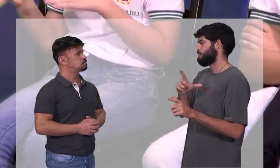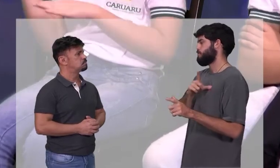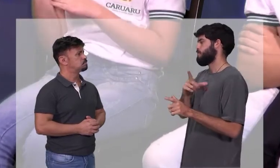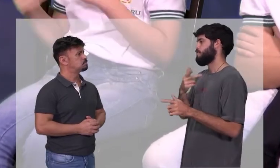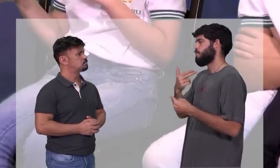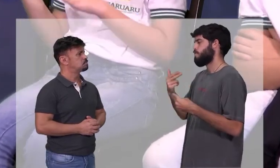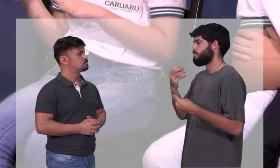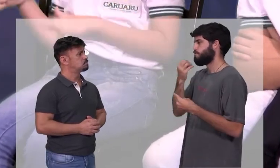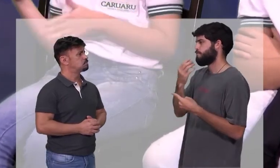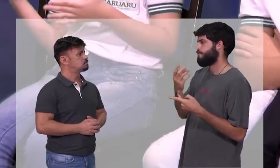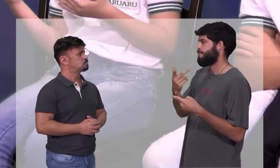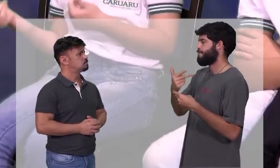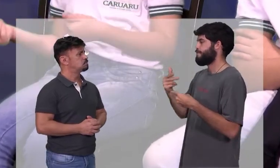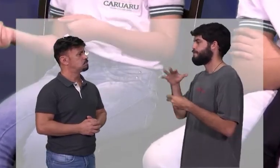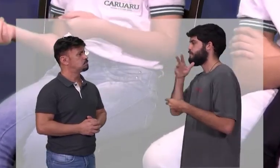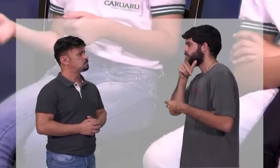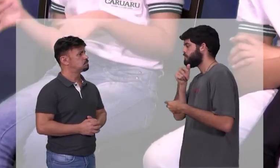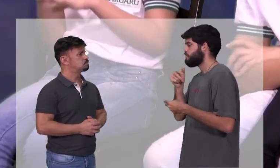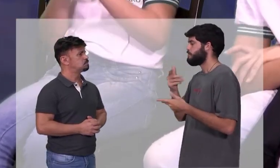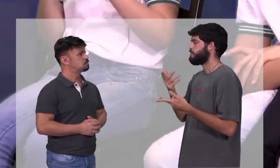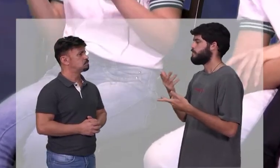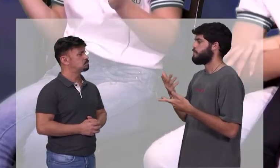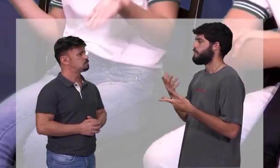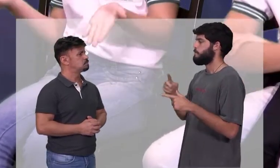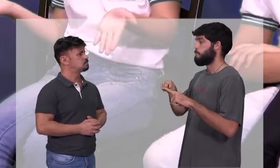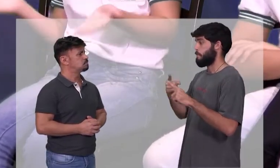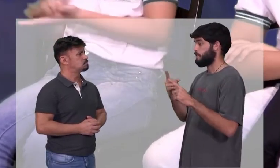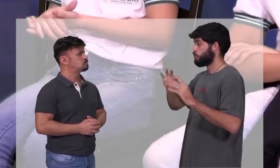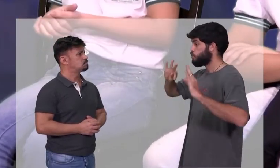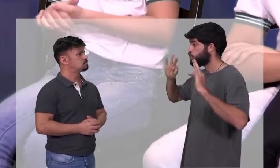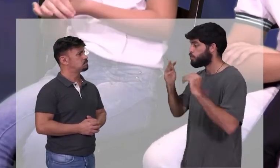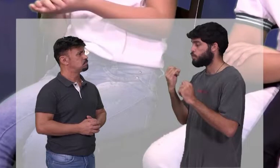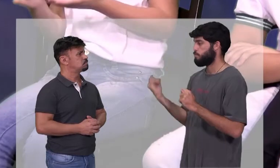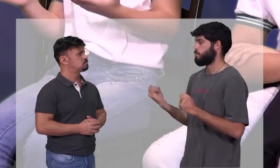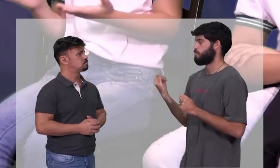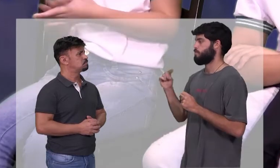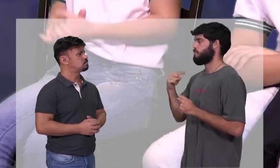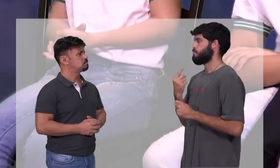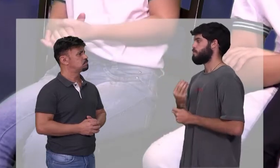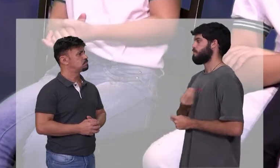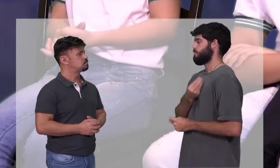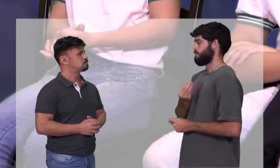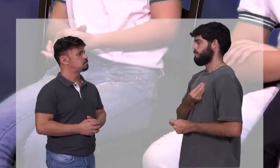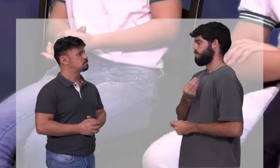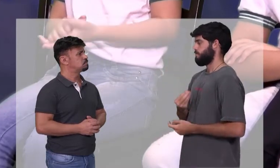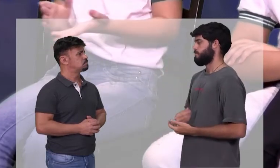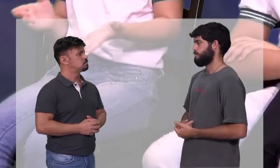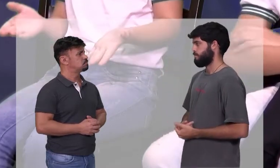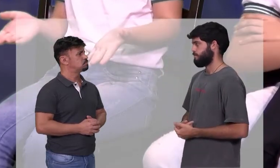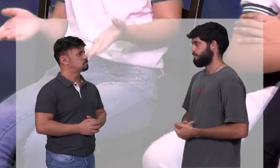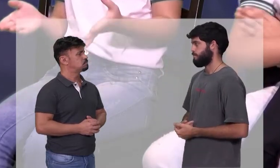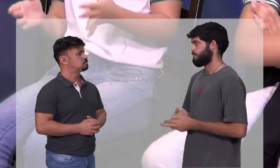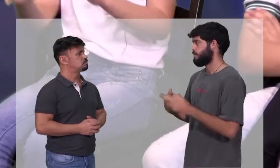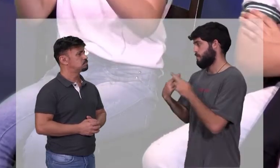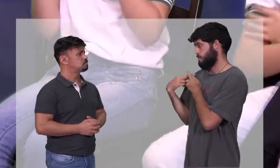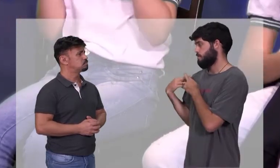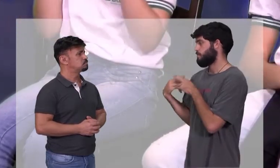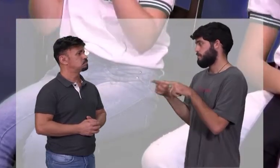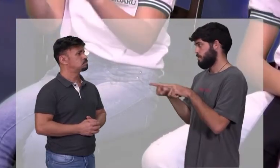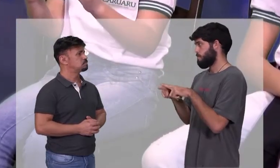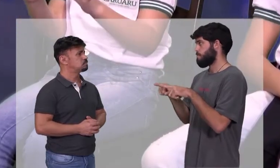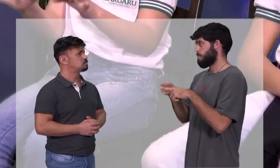vantagens, suas desvantagens, né? Mas tudo é importante para a nossa vida. A gente vai ter que levar isso a vida toda. A responsabilidade também é